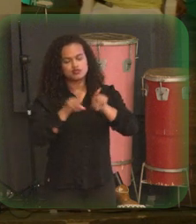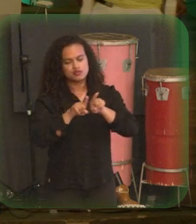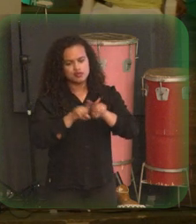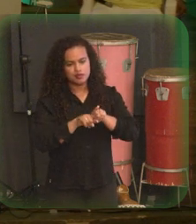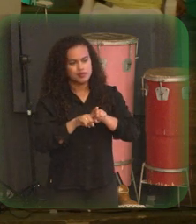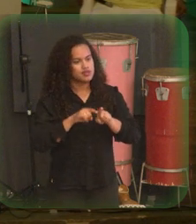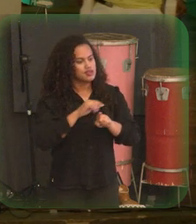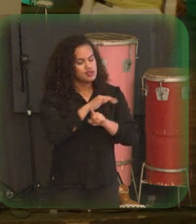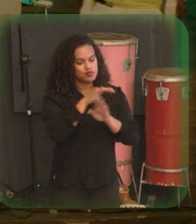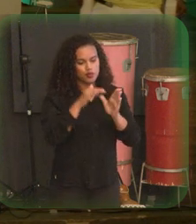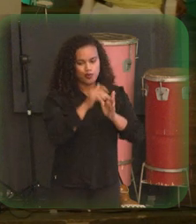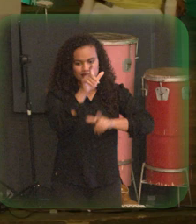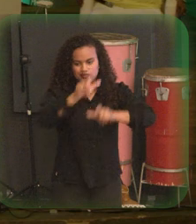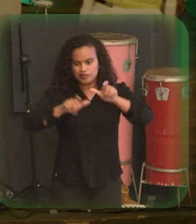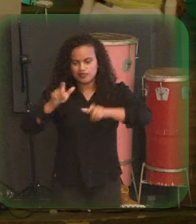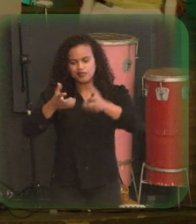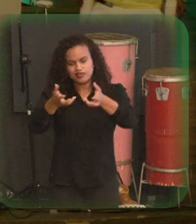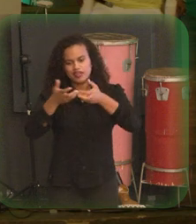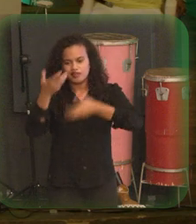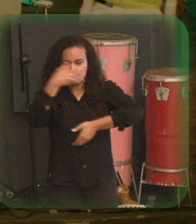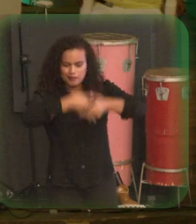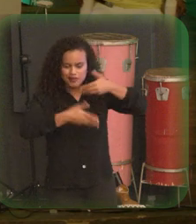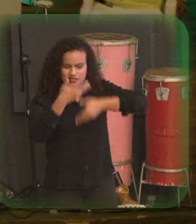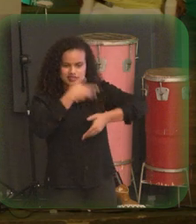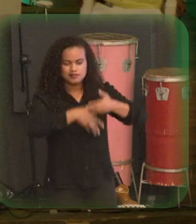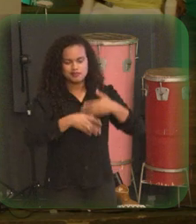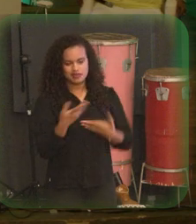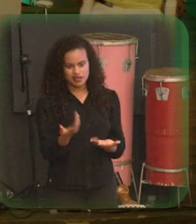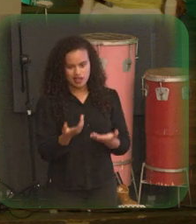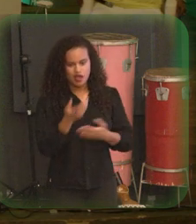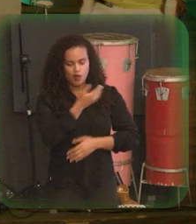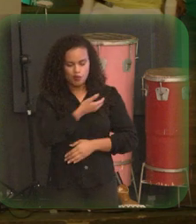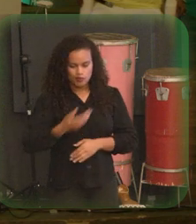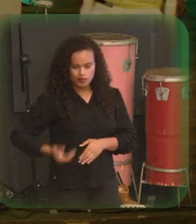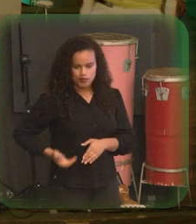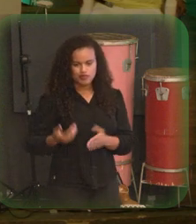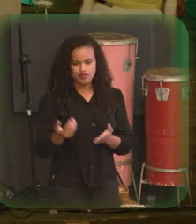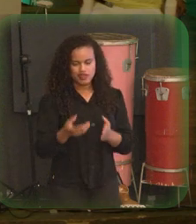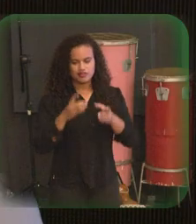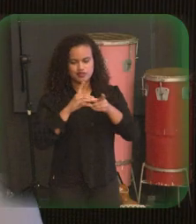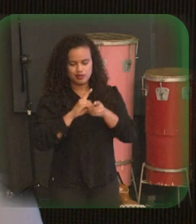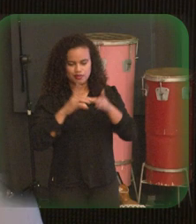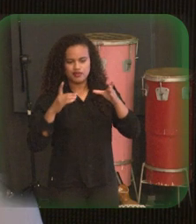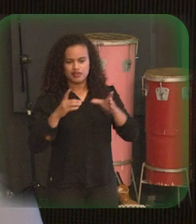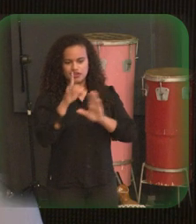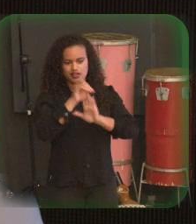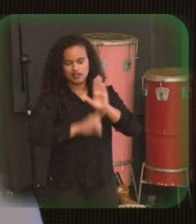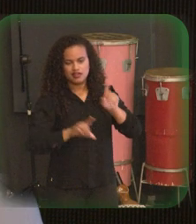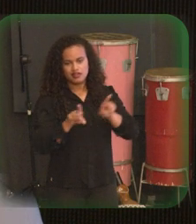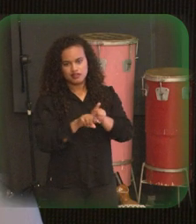sempre pediram para fazer parte dessa construção, de um governo democrático de direito.